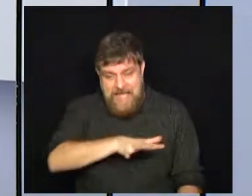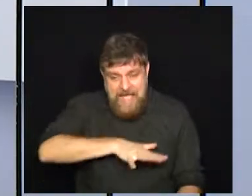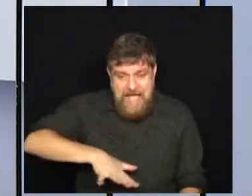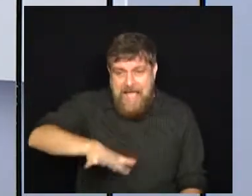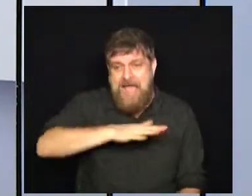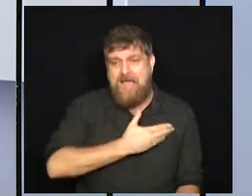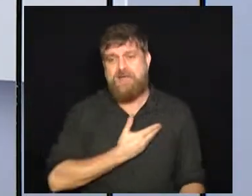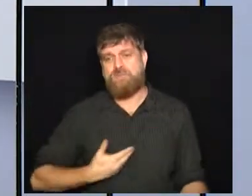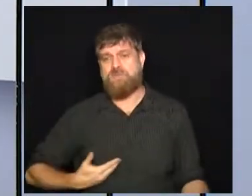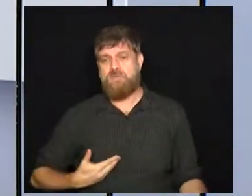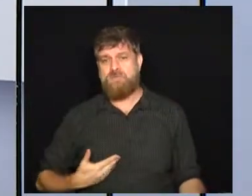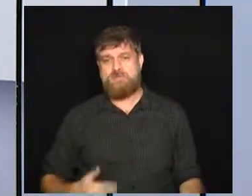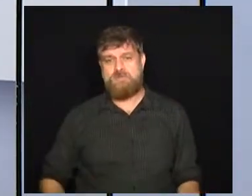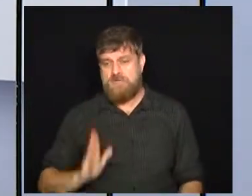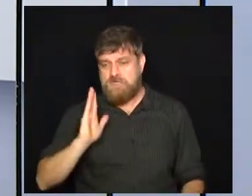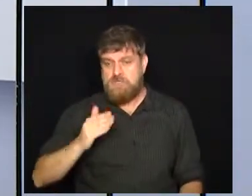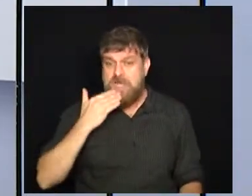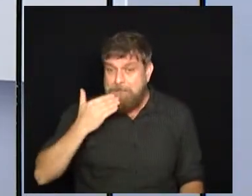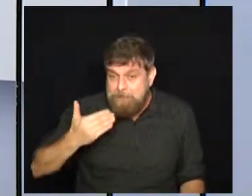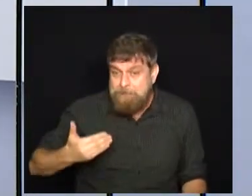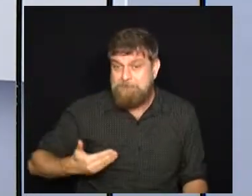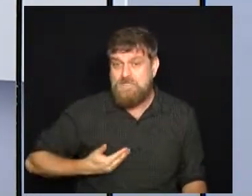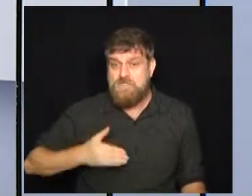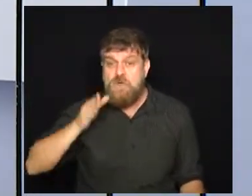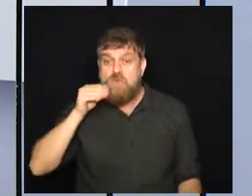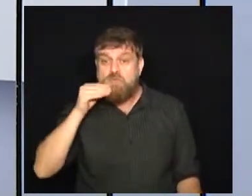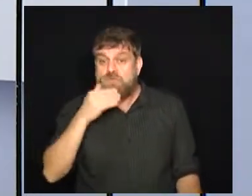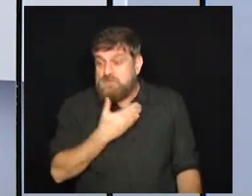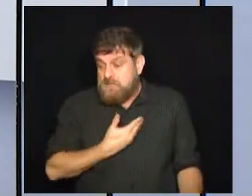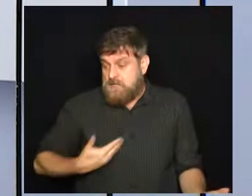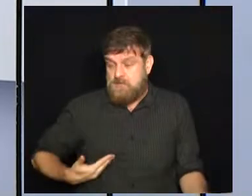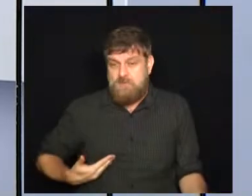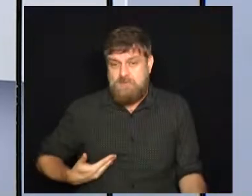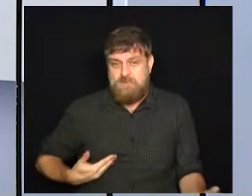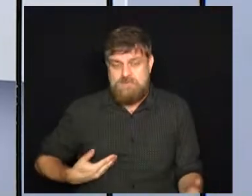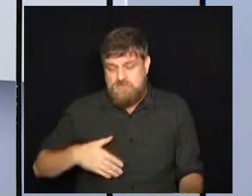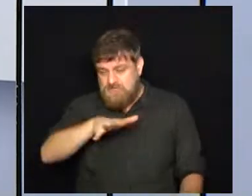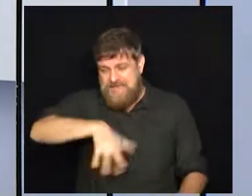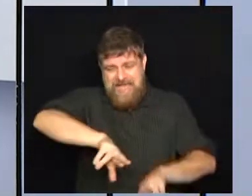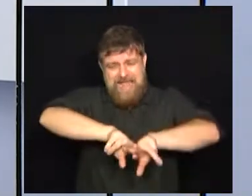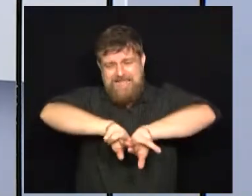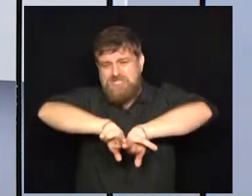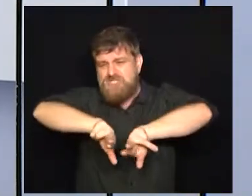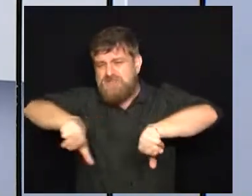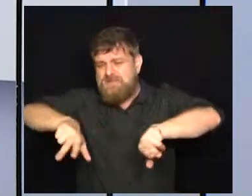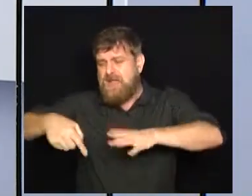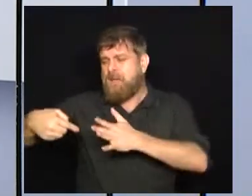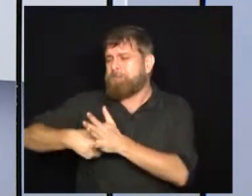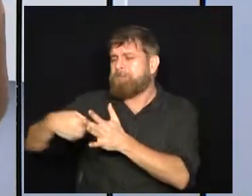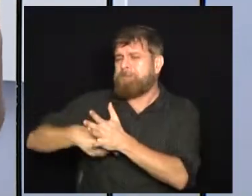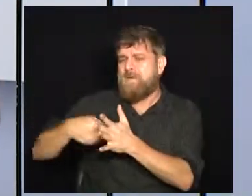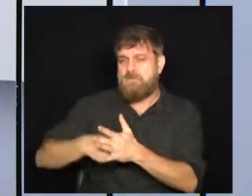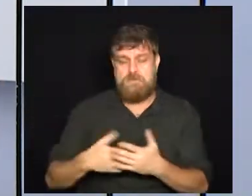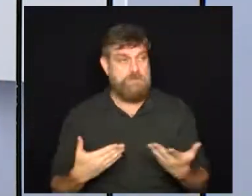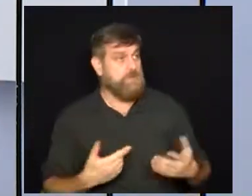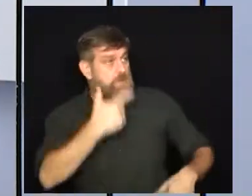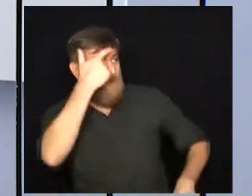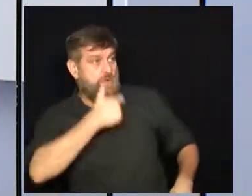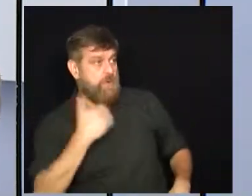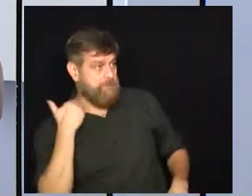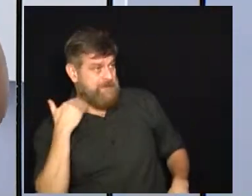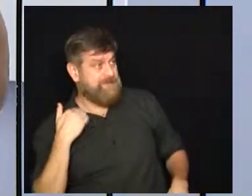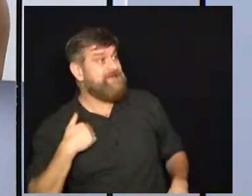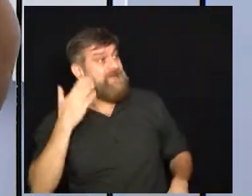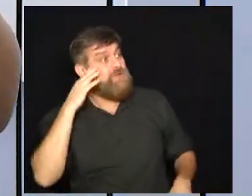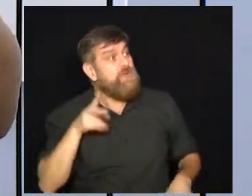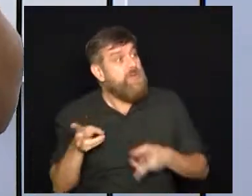Muitas vezes já me procuraram servidores públicos de várias áreas me questionando, olha, Mariana, eu me identifiquei que tem uma